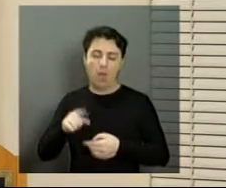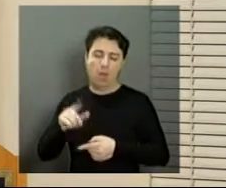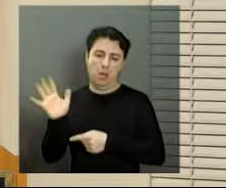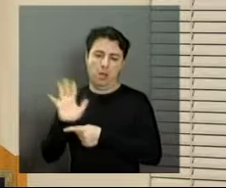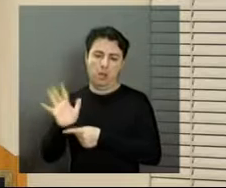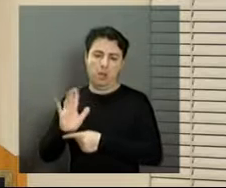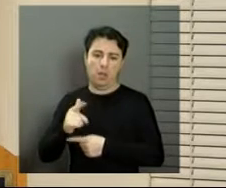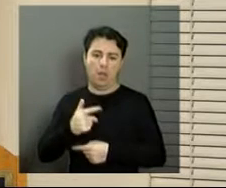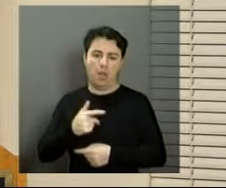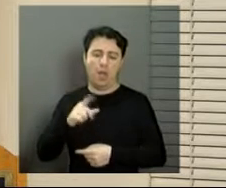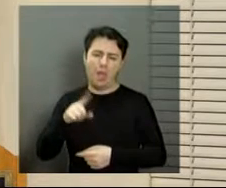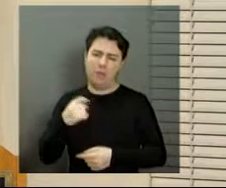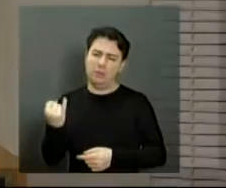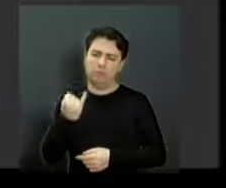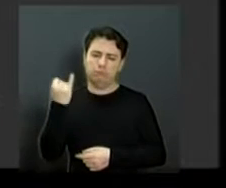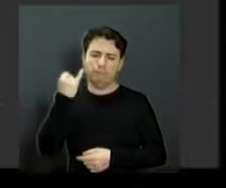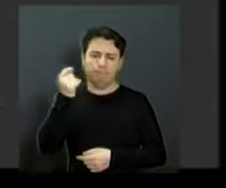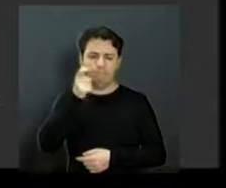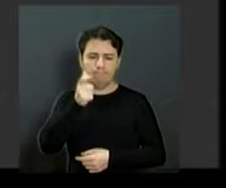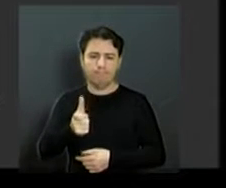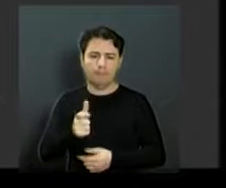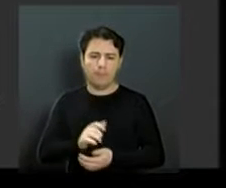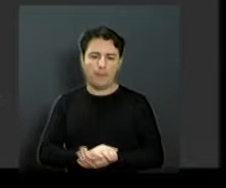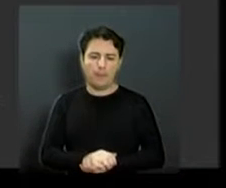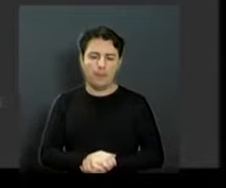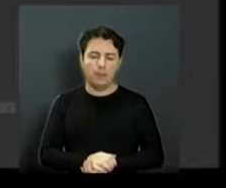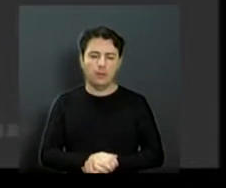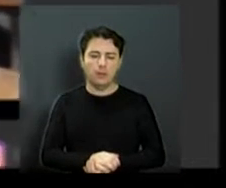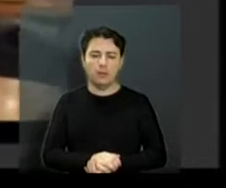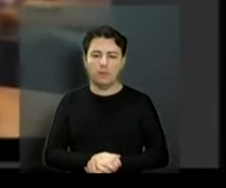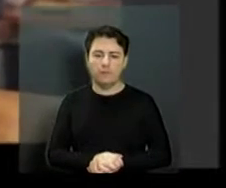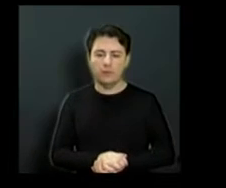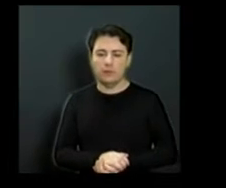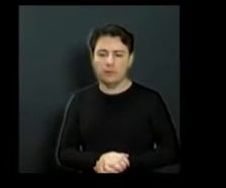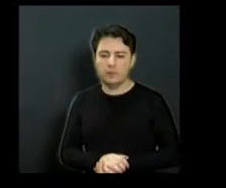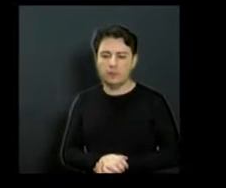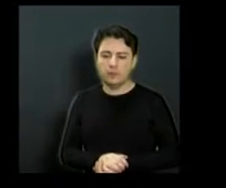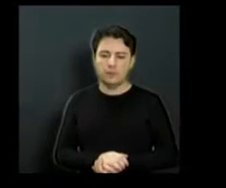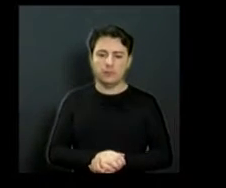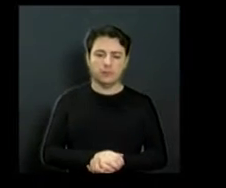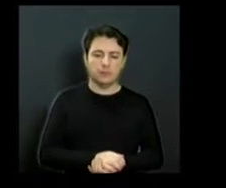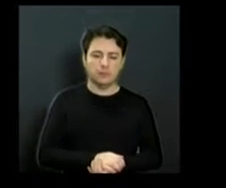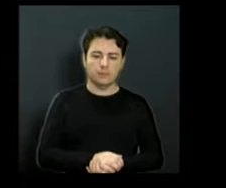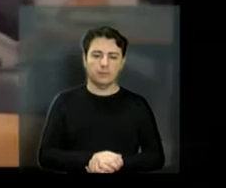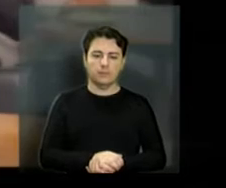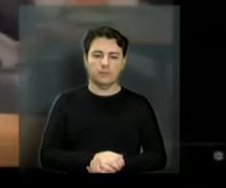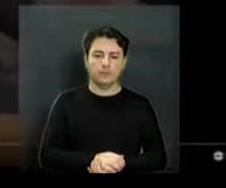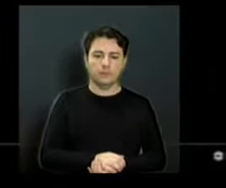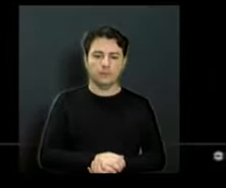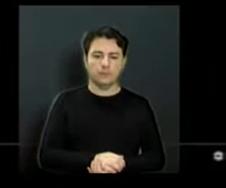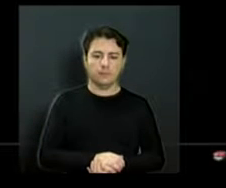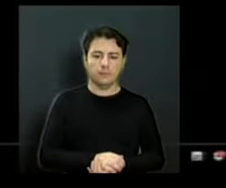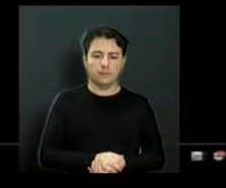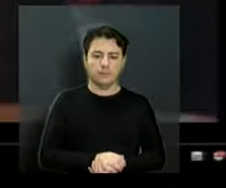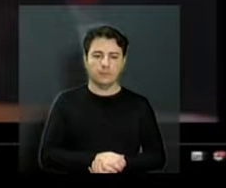vídeo muito importante, muito interessante para a nossa reflexão.